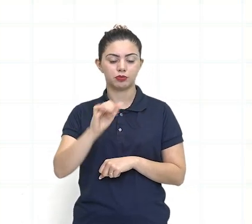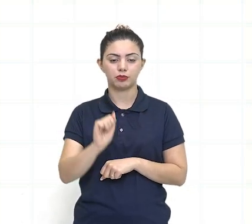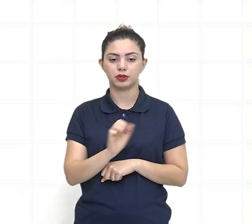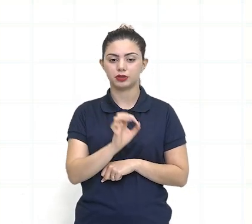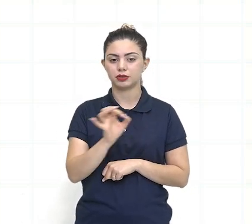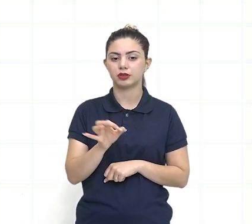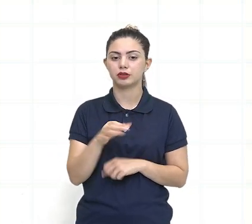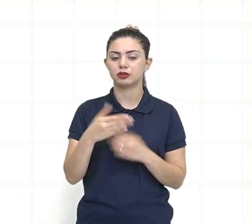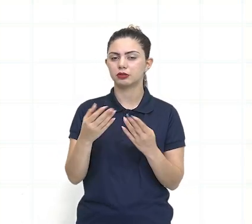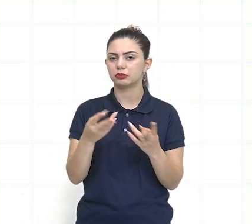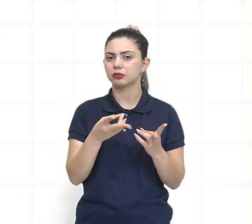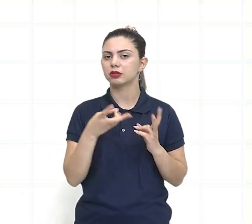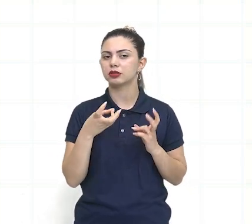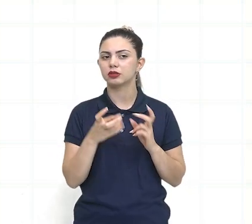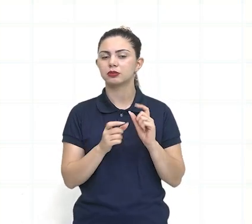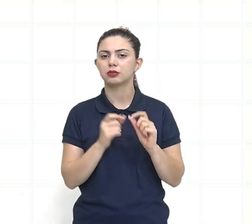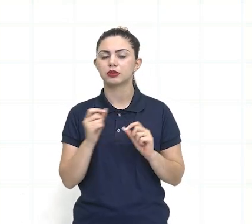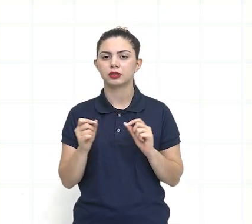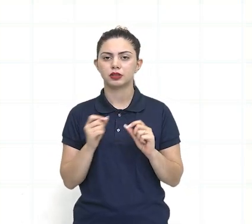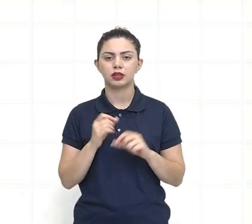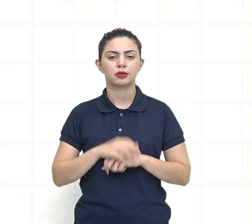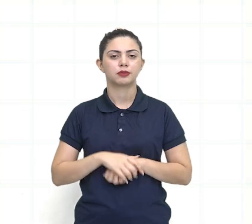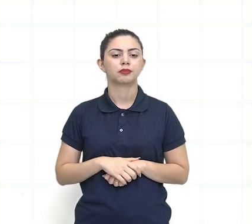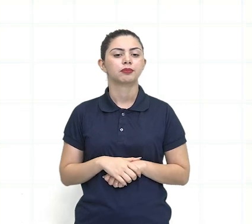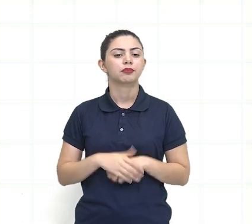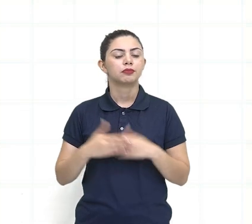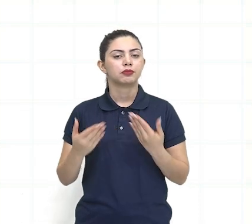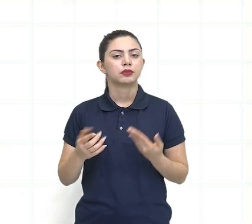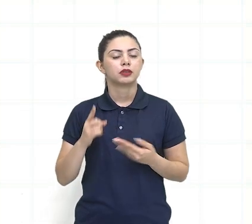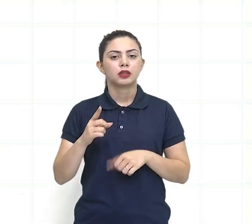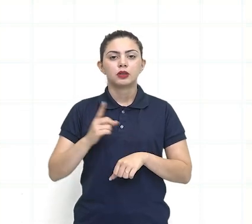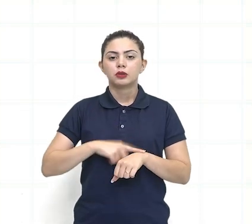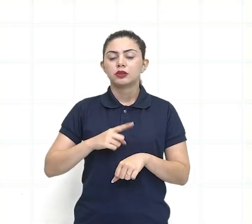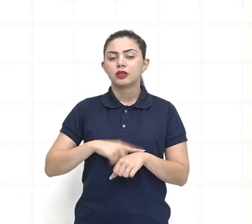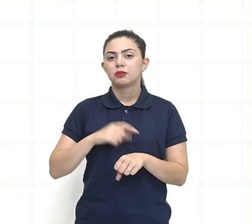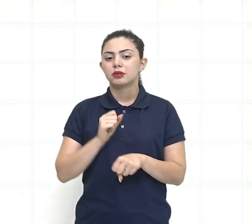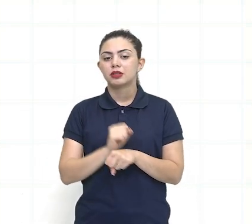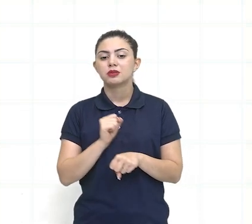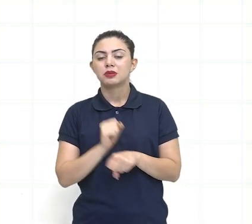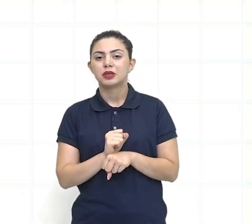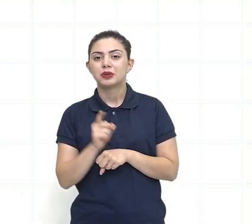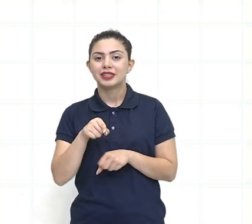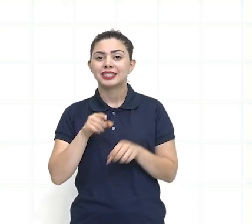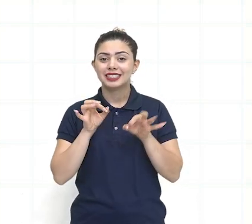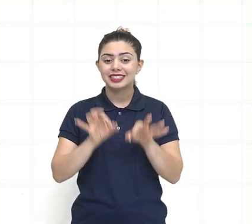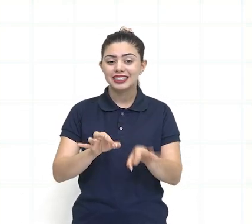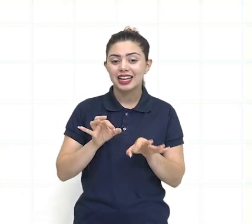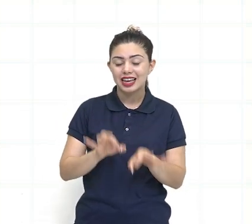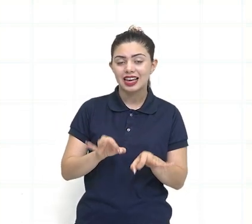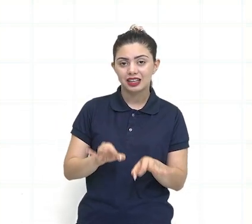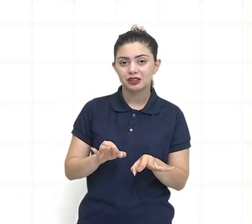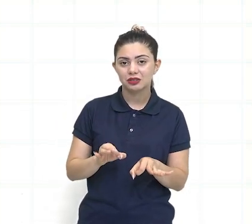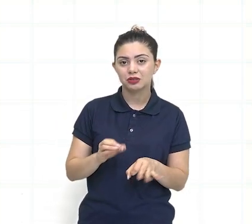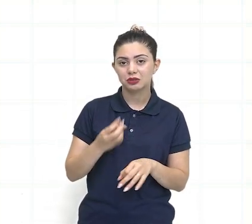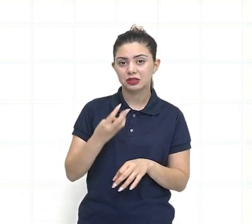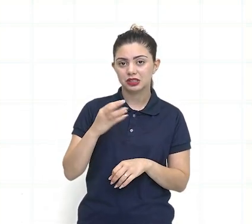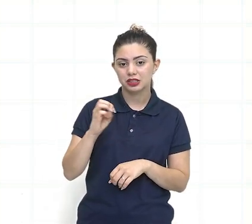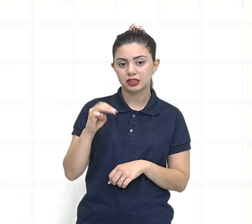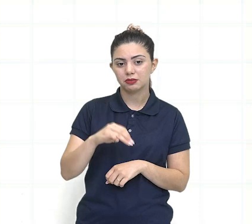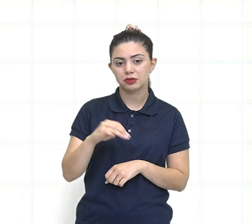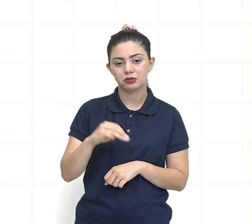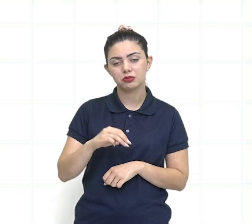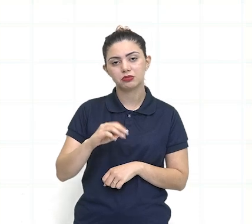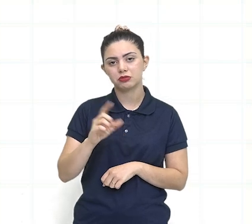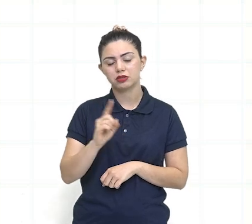nota? Que o tempo aproximado que ele esperou não foi exatamente meia hora, mas foi